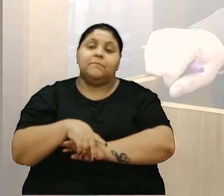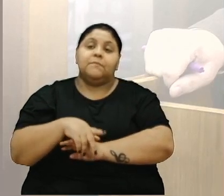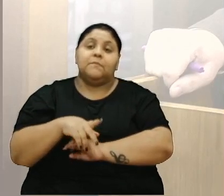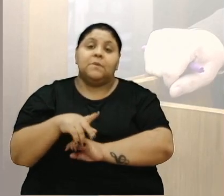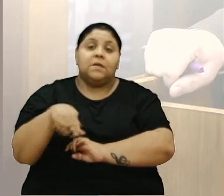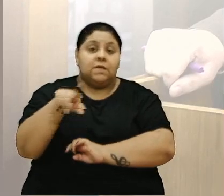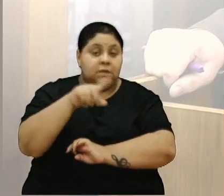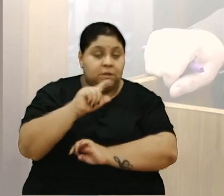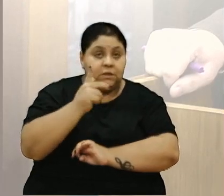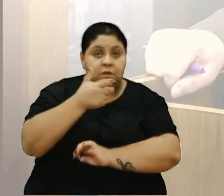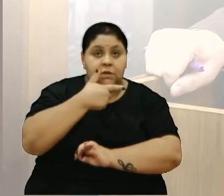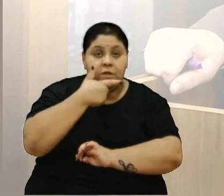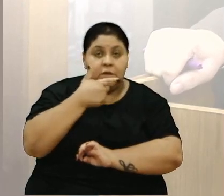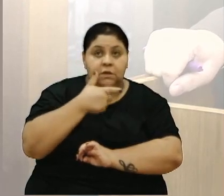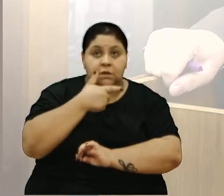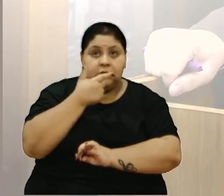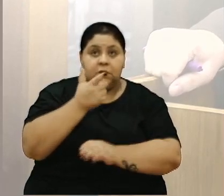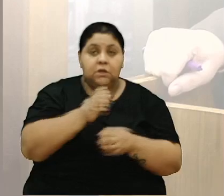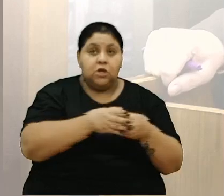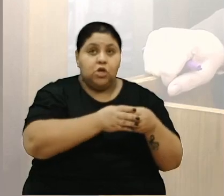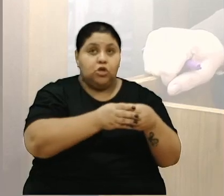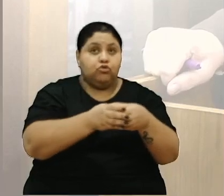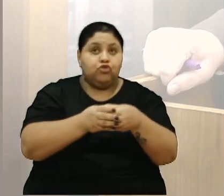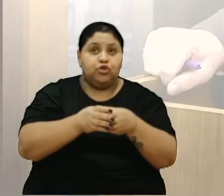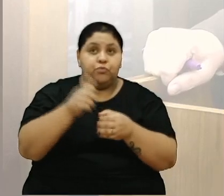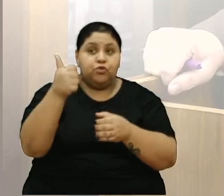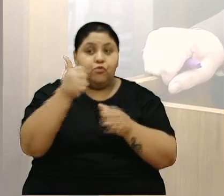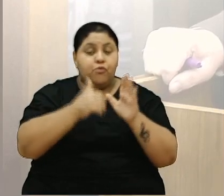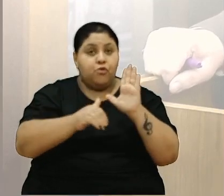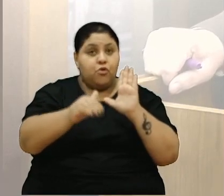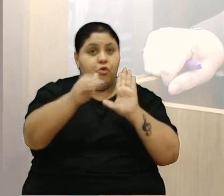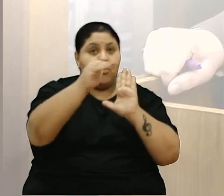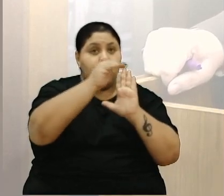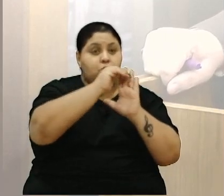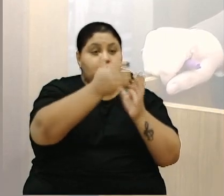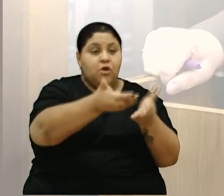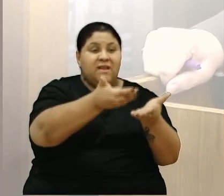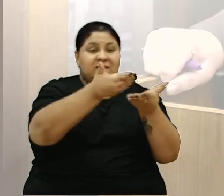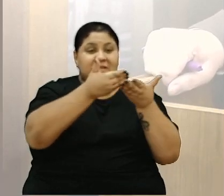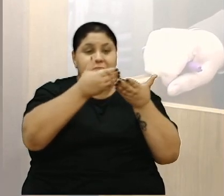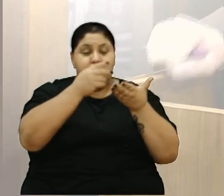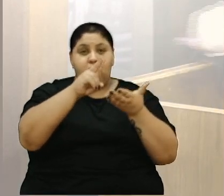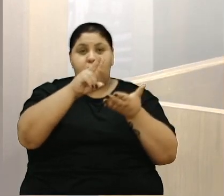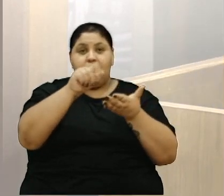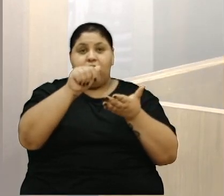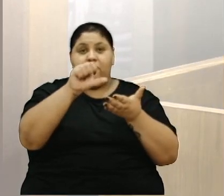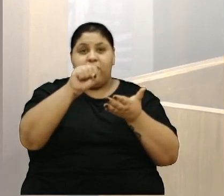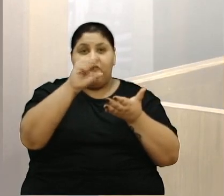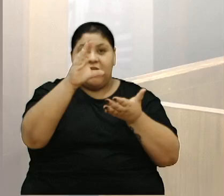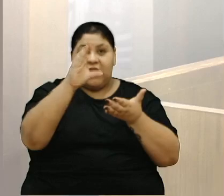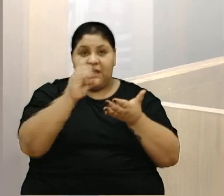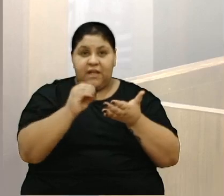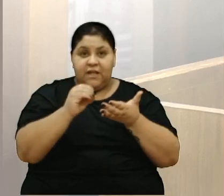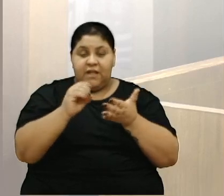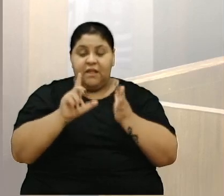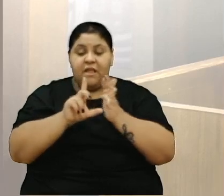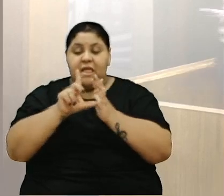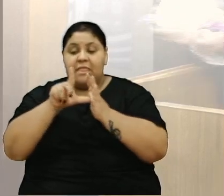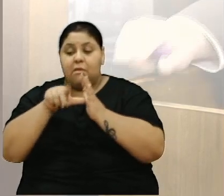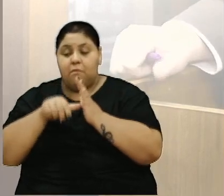falando em um time na primeira divisão, que ontem recebeu o Vasco, e